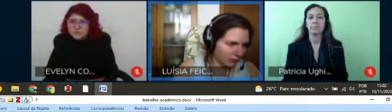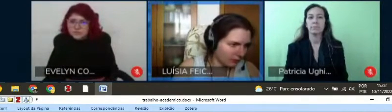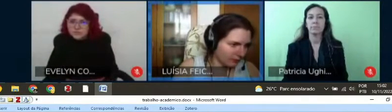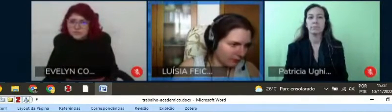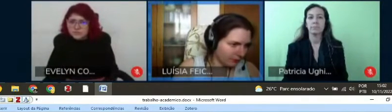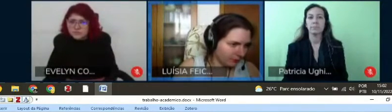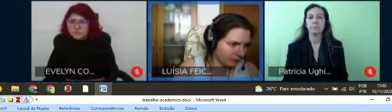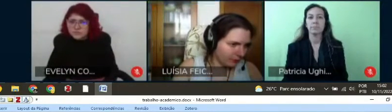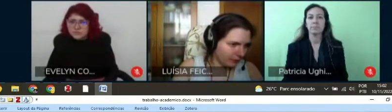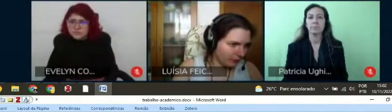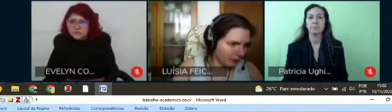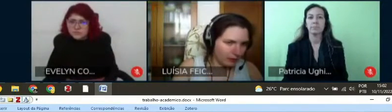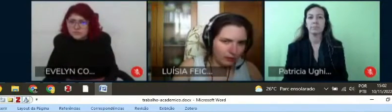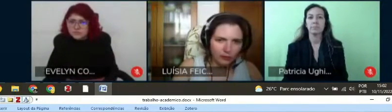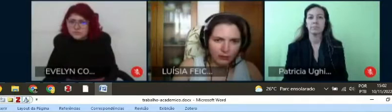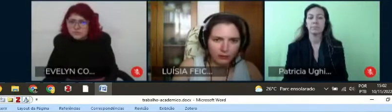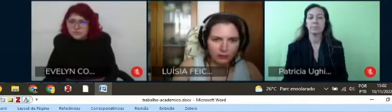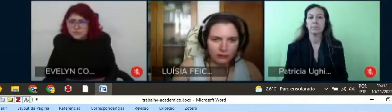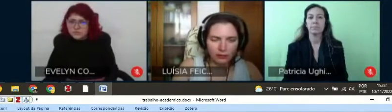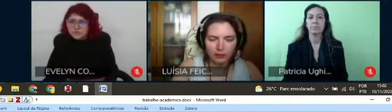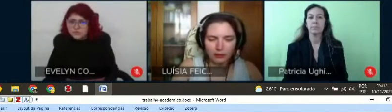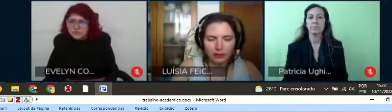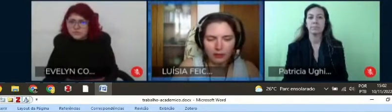E é vírgula.